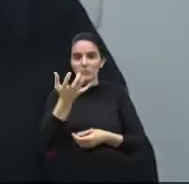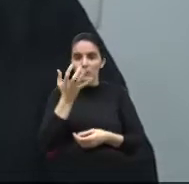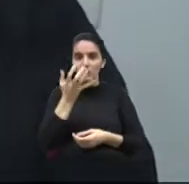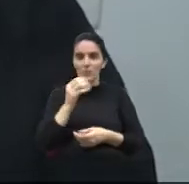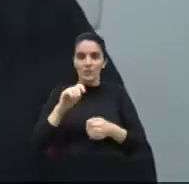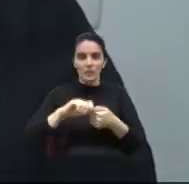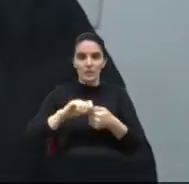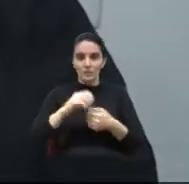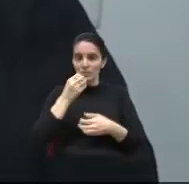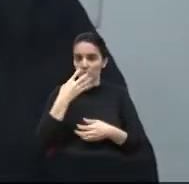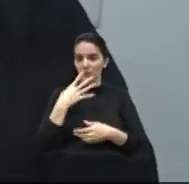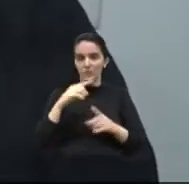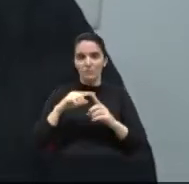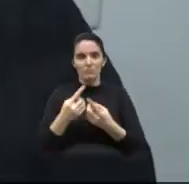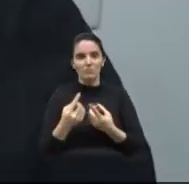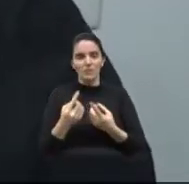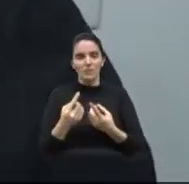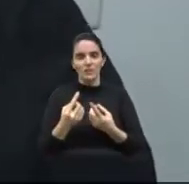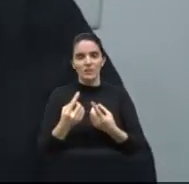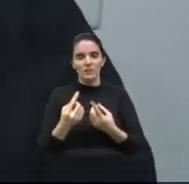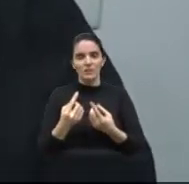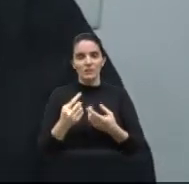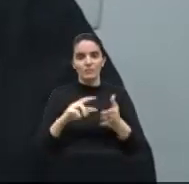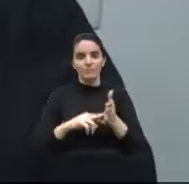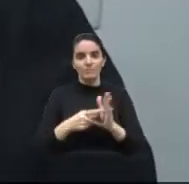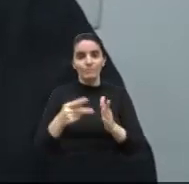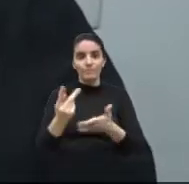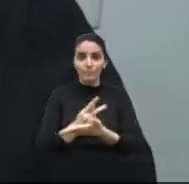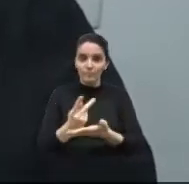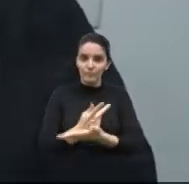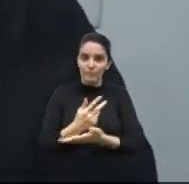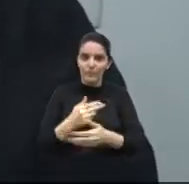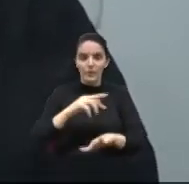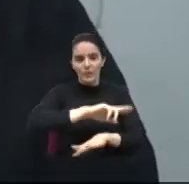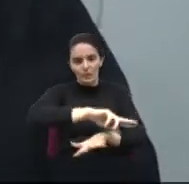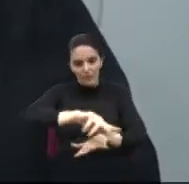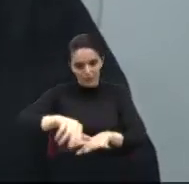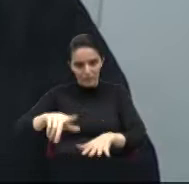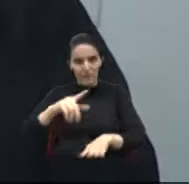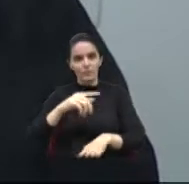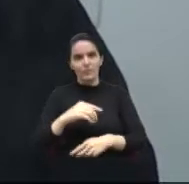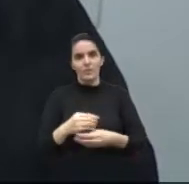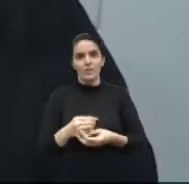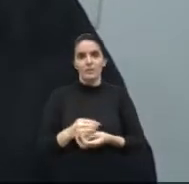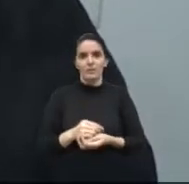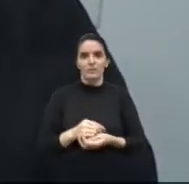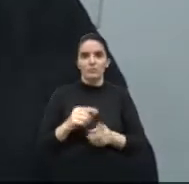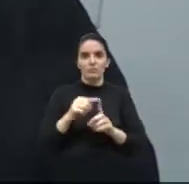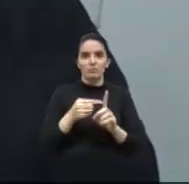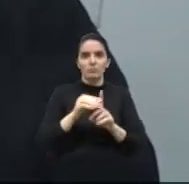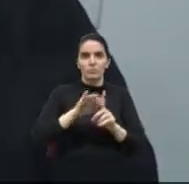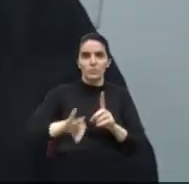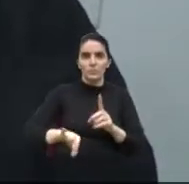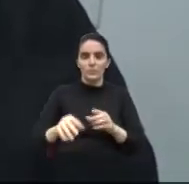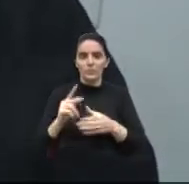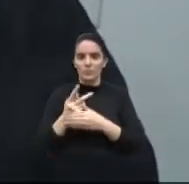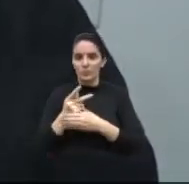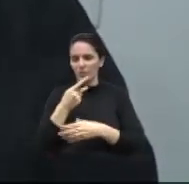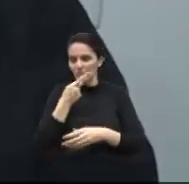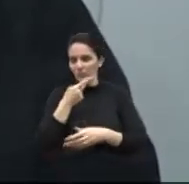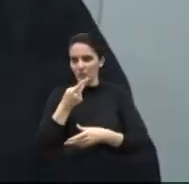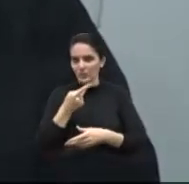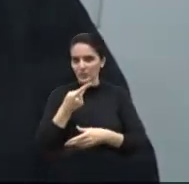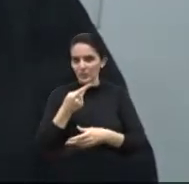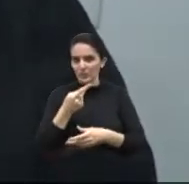ideia daquela pessoa. Então existe muito tipo de aborto. Então temos que tomar cuidado para quando fala de aborto. Eu falo aqui porque essa